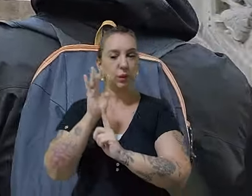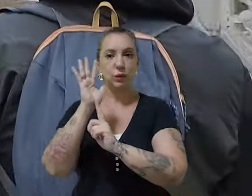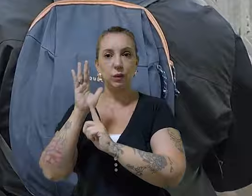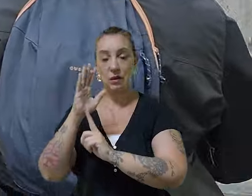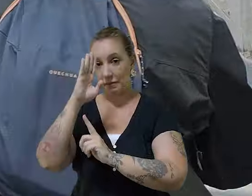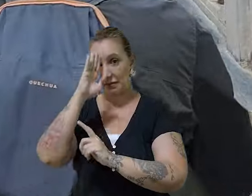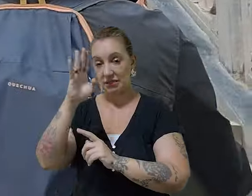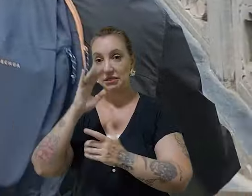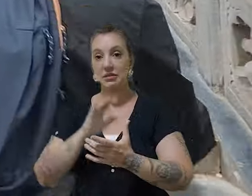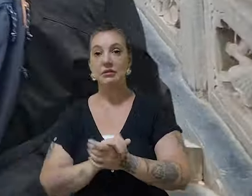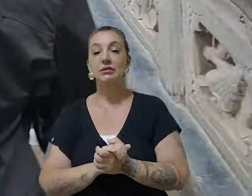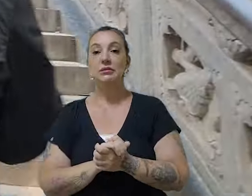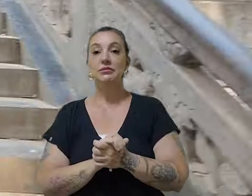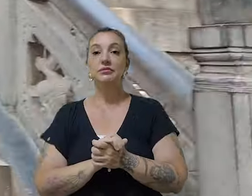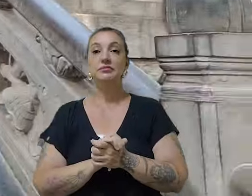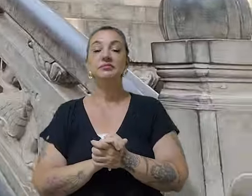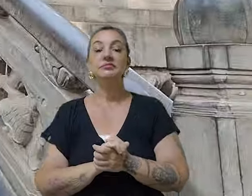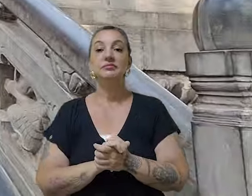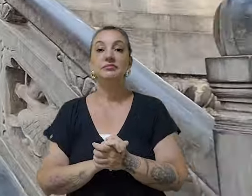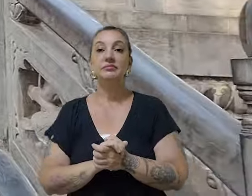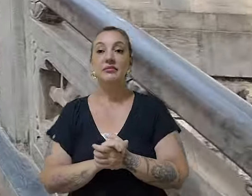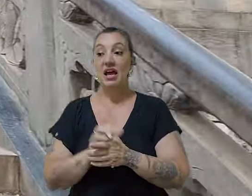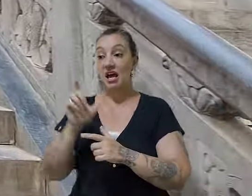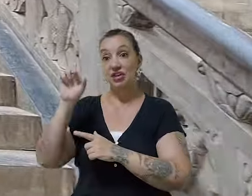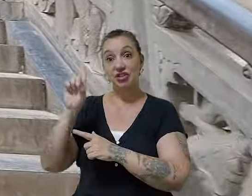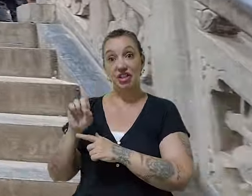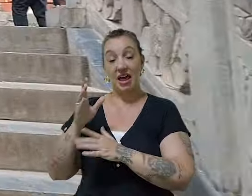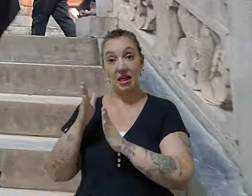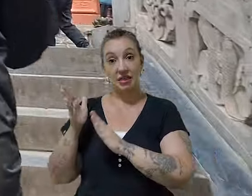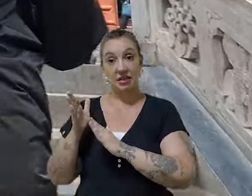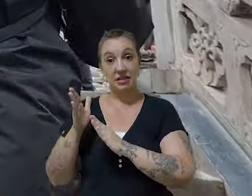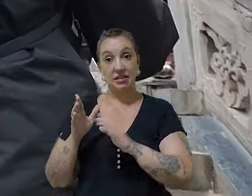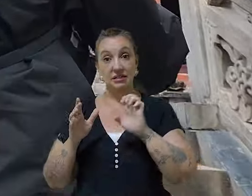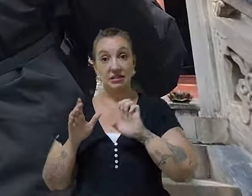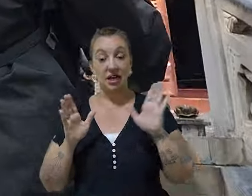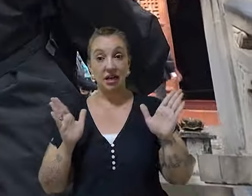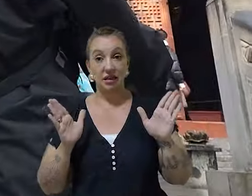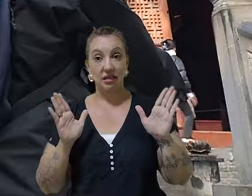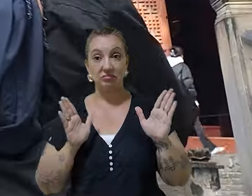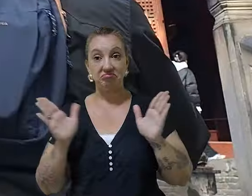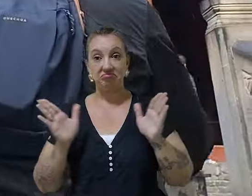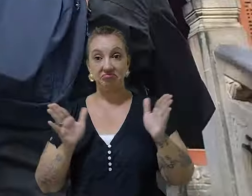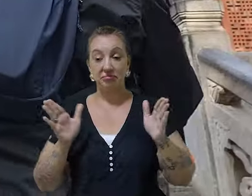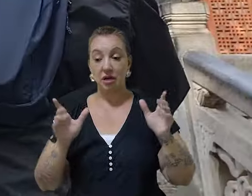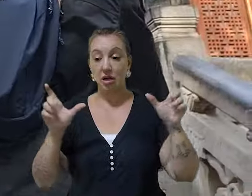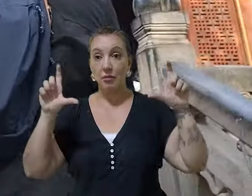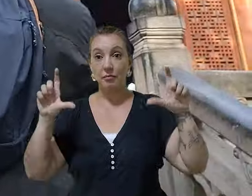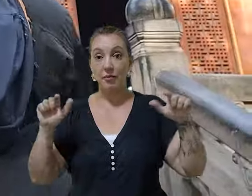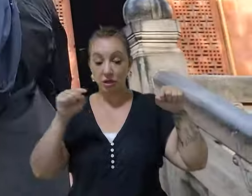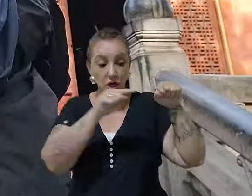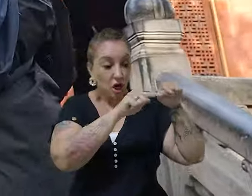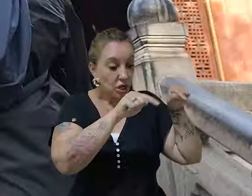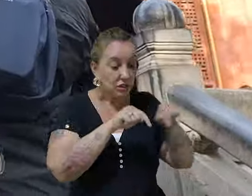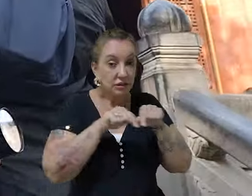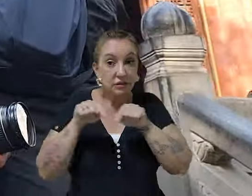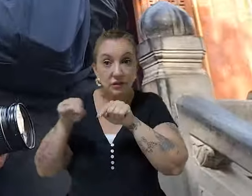incensário principal. Na lateral direita, né, do lado direito e do lado esquerdo, a gente tem os salões menores com